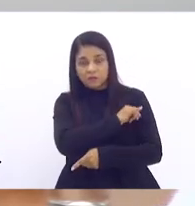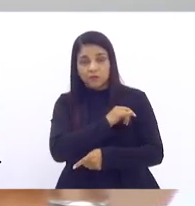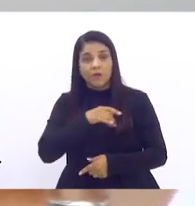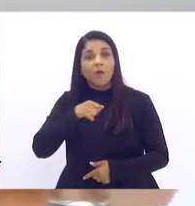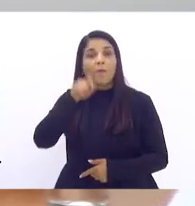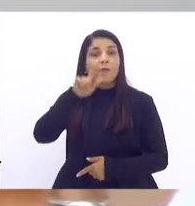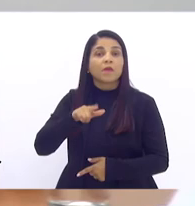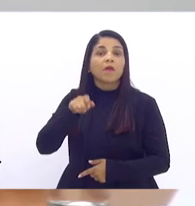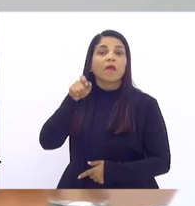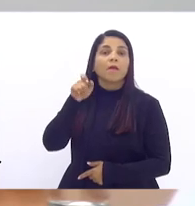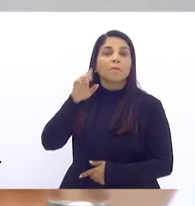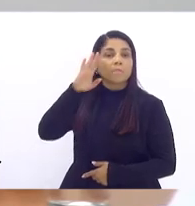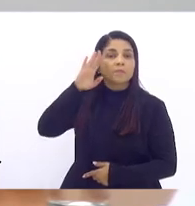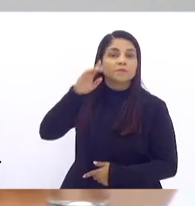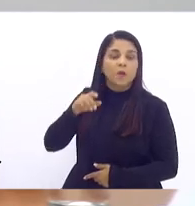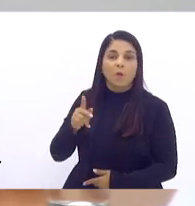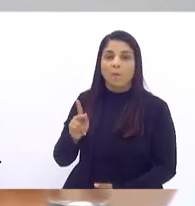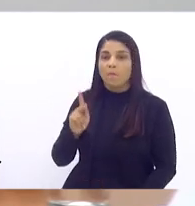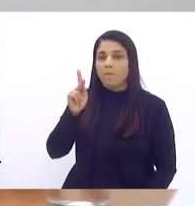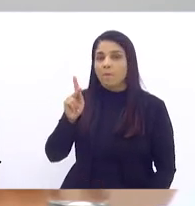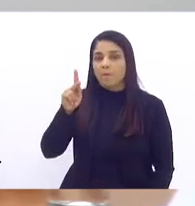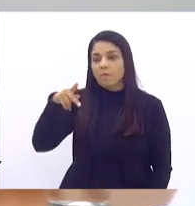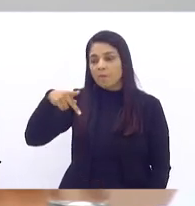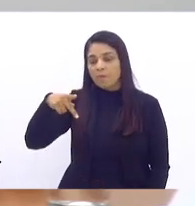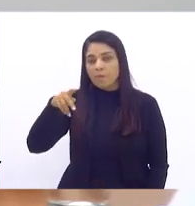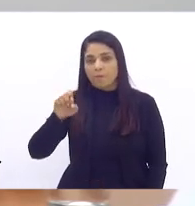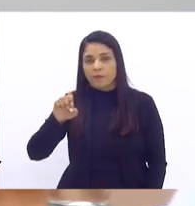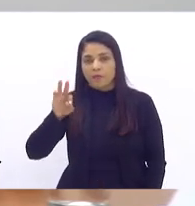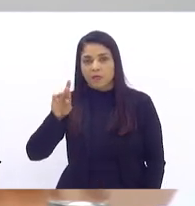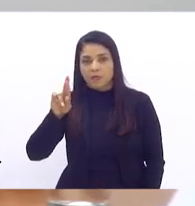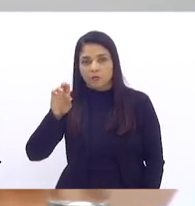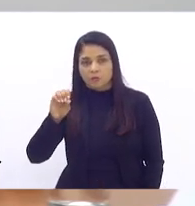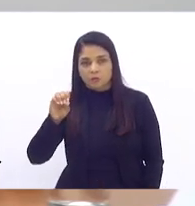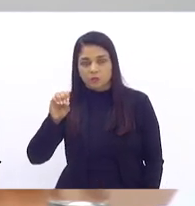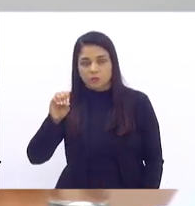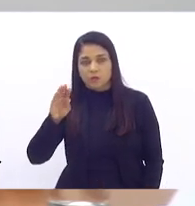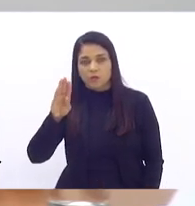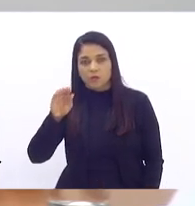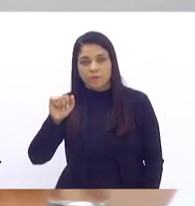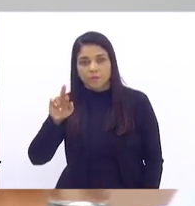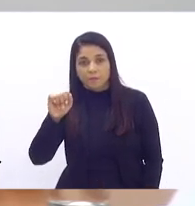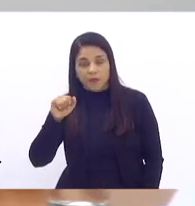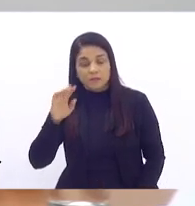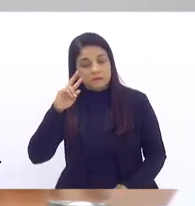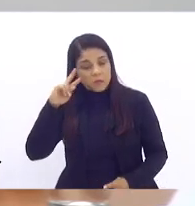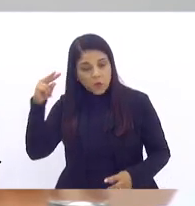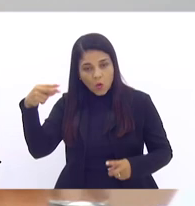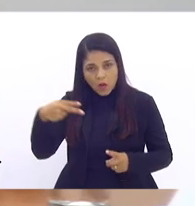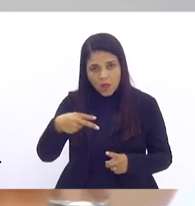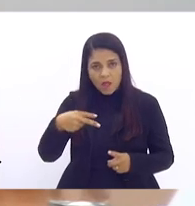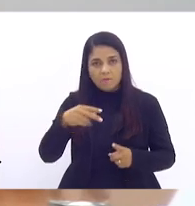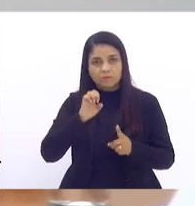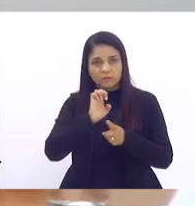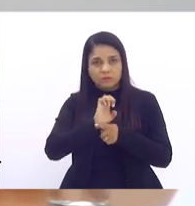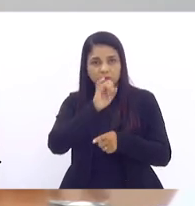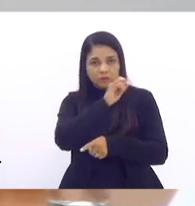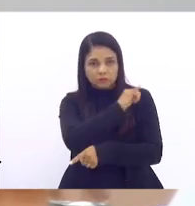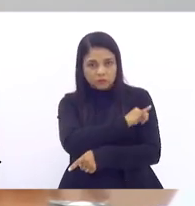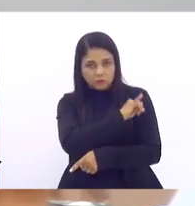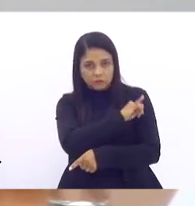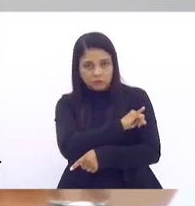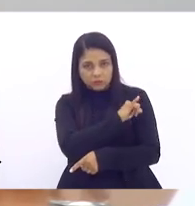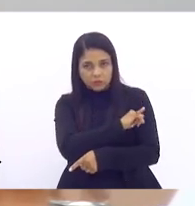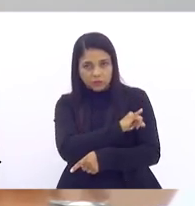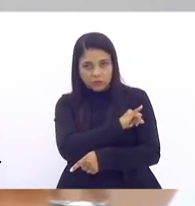Petrobras Petrobras precisa olhar para o estado do Rio de Janeiro precisa olhar para as consequências de